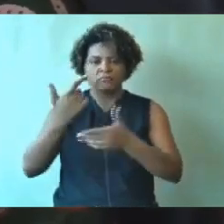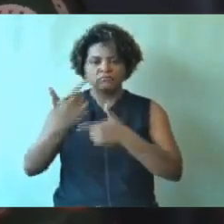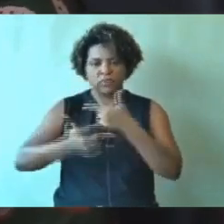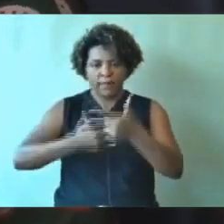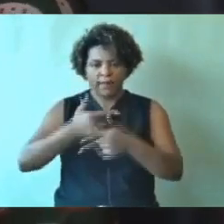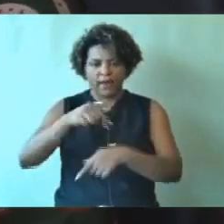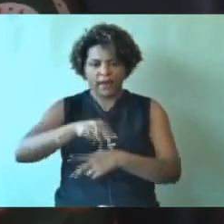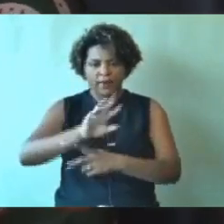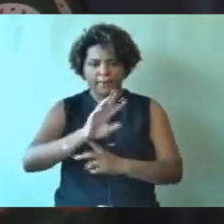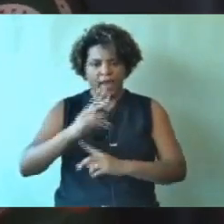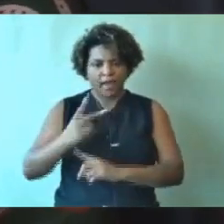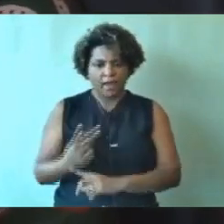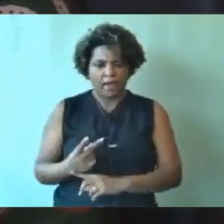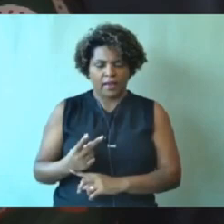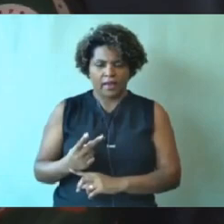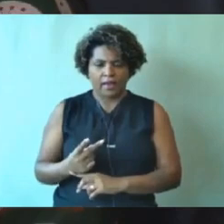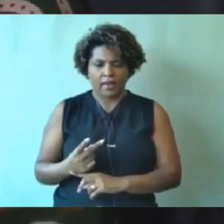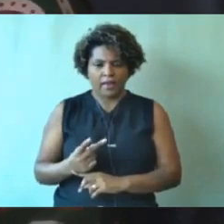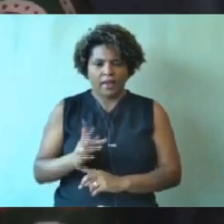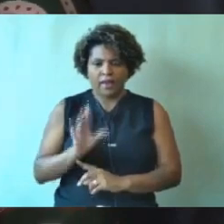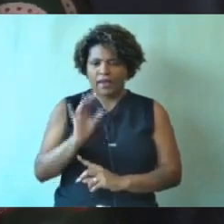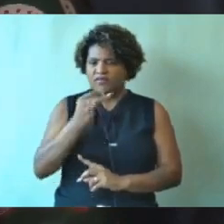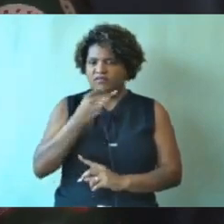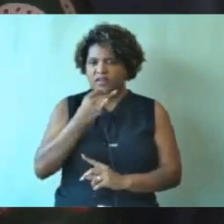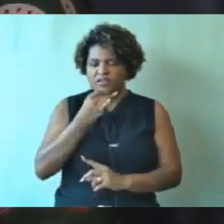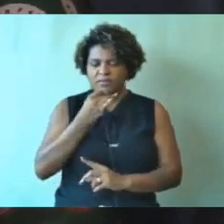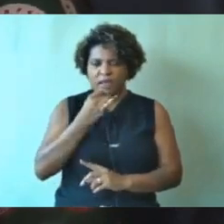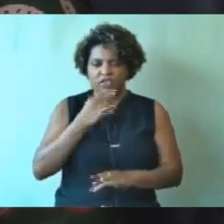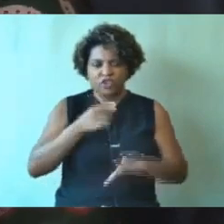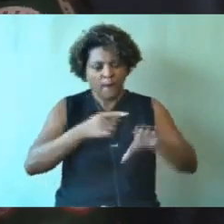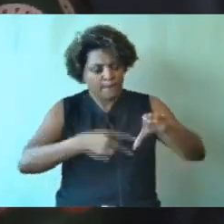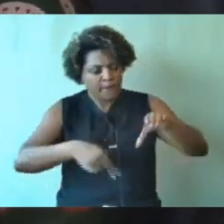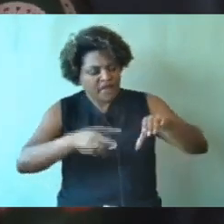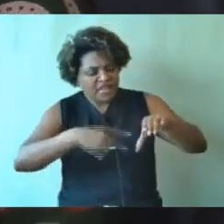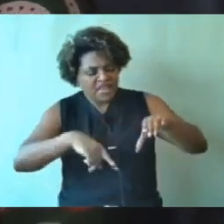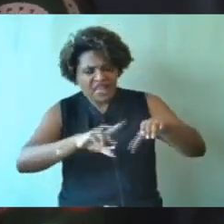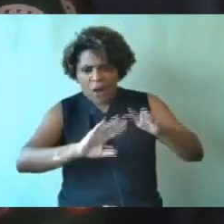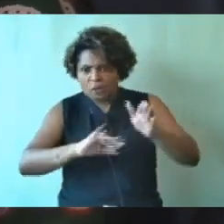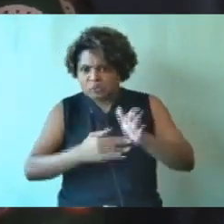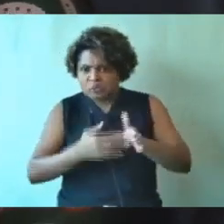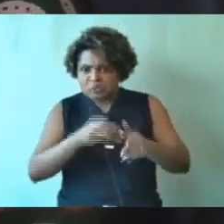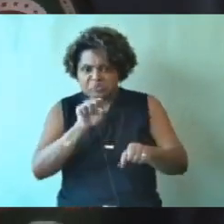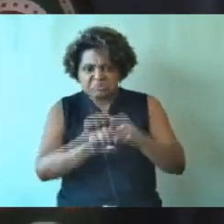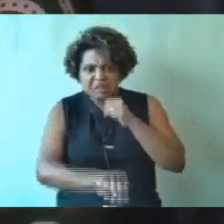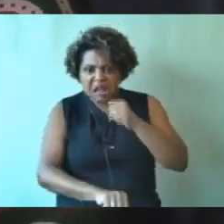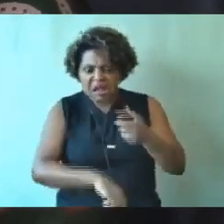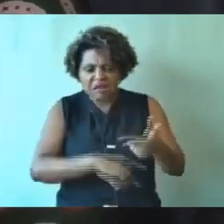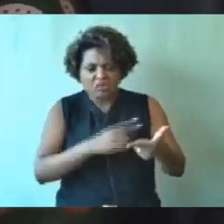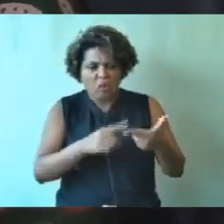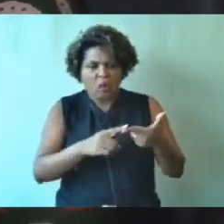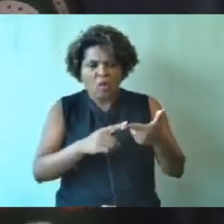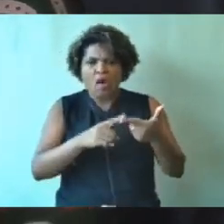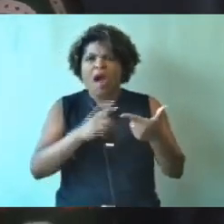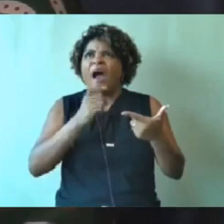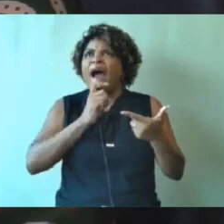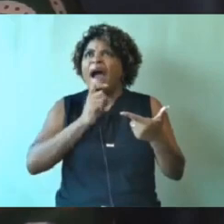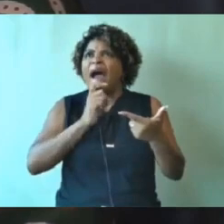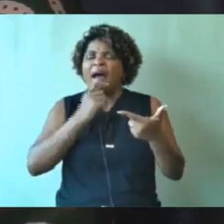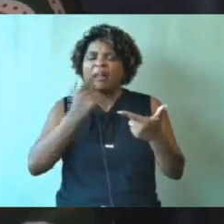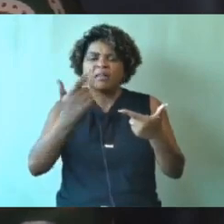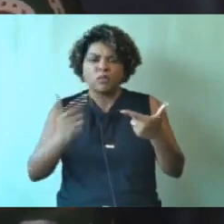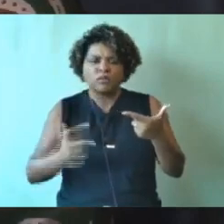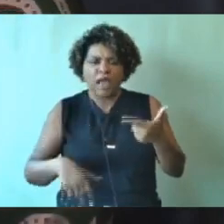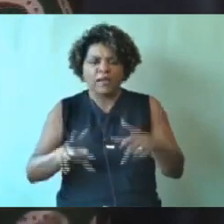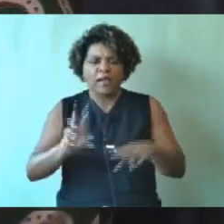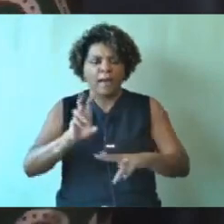que anda com pneus carecas. Ônibus sem ar-condicionado, bancos quebrados, elevadores sem